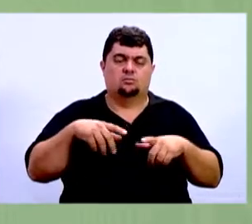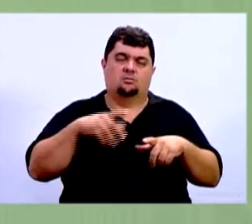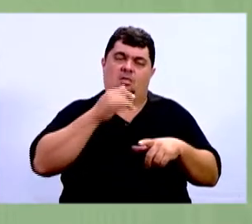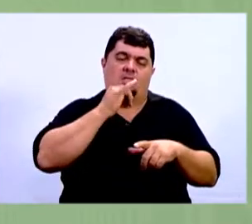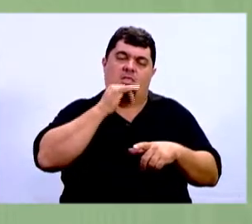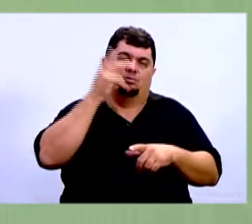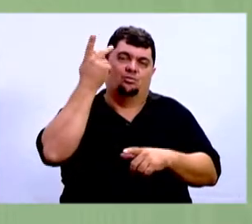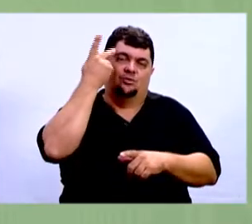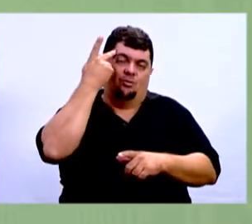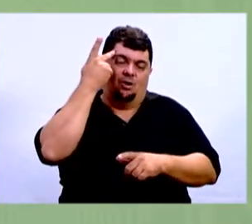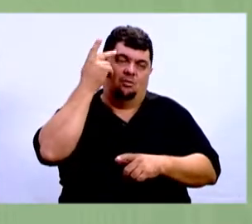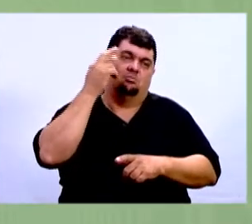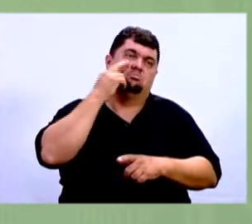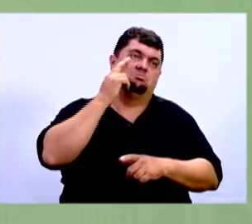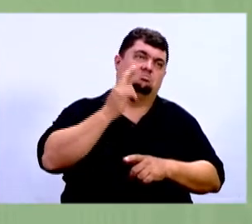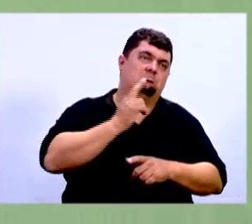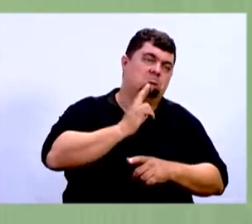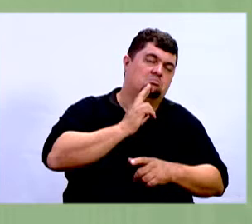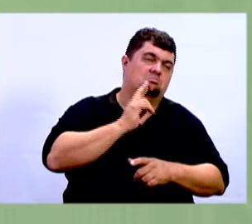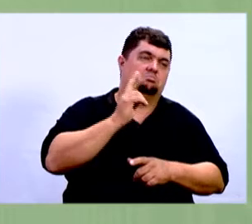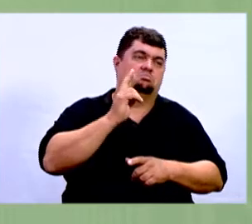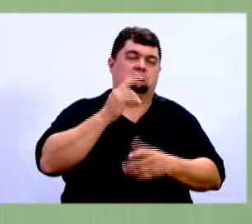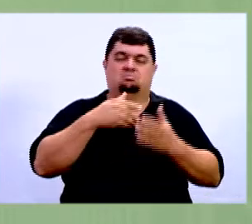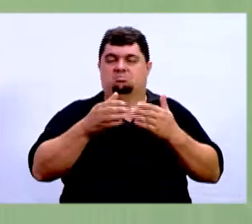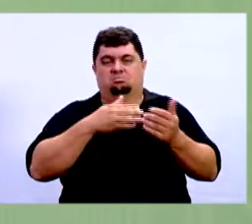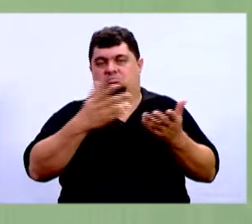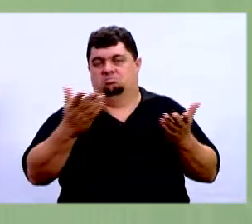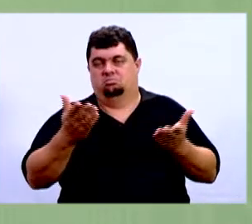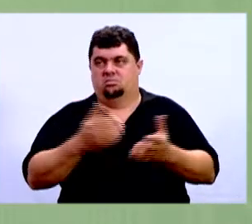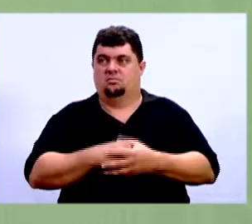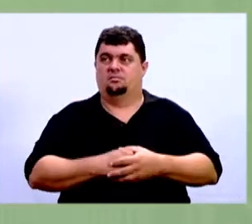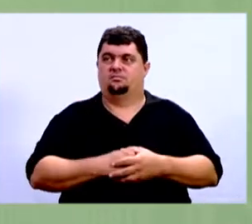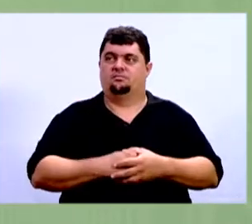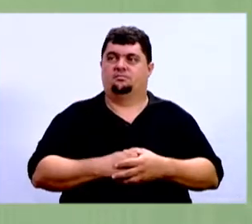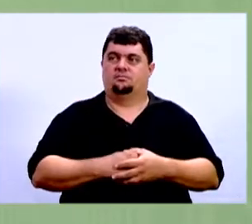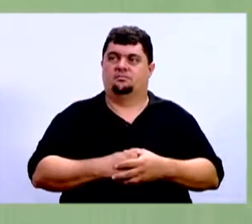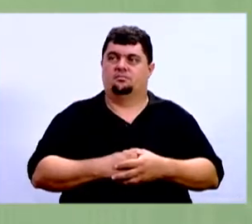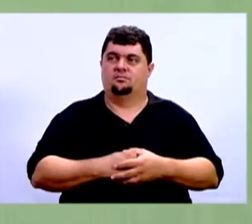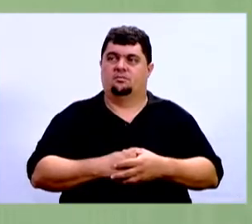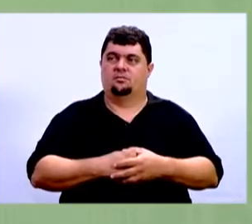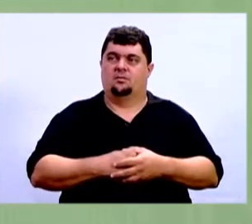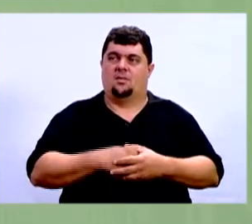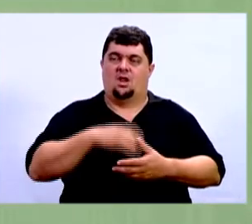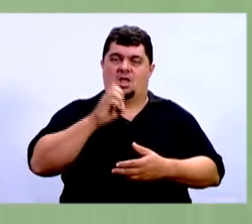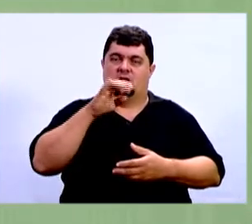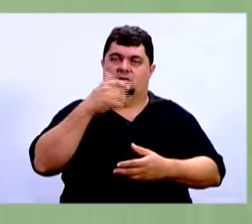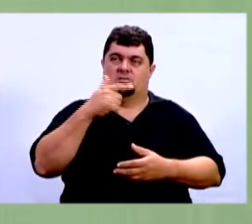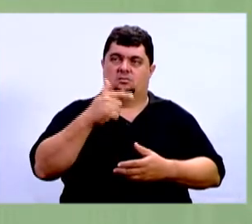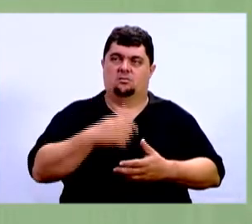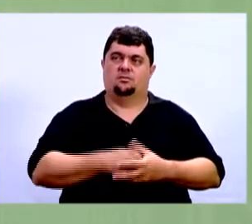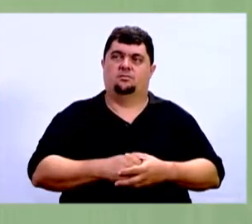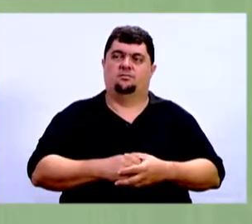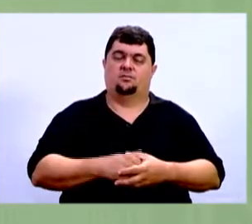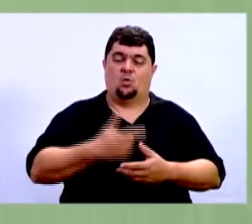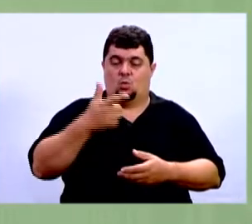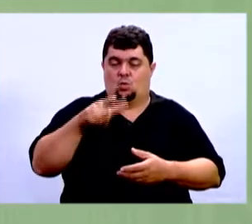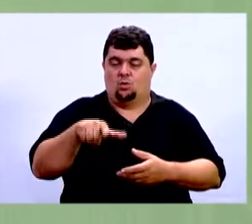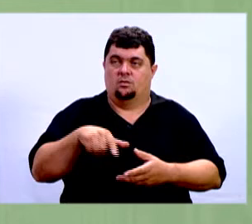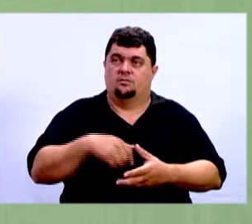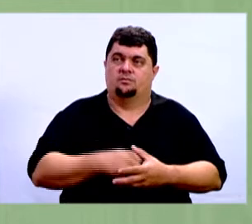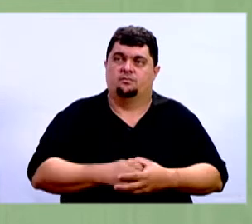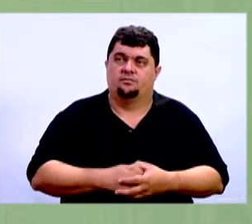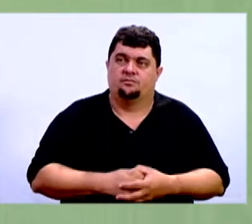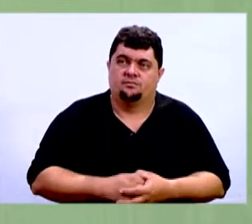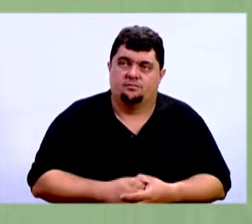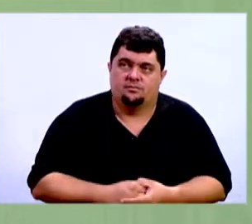publicação daquele livro, a editora e o ano. Observe que esse exemplo não tem edição. No próximo, olha